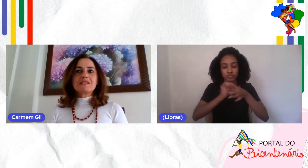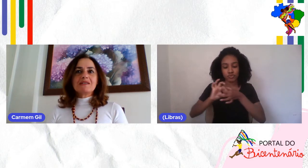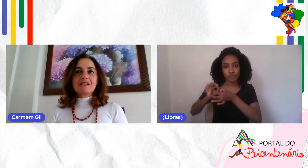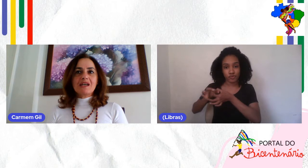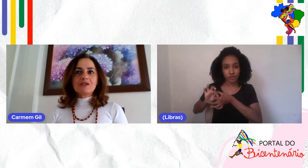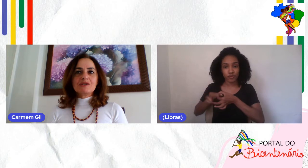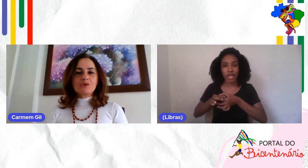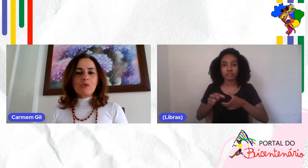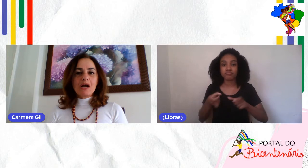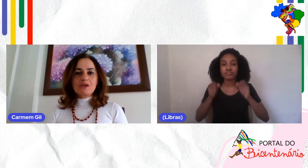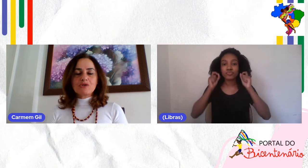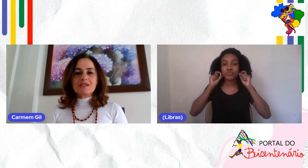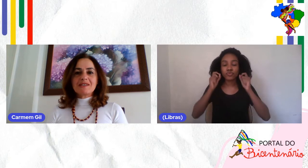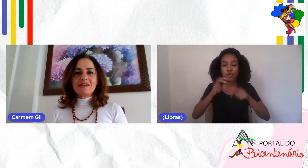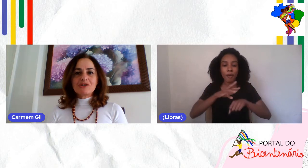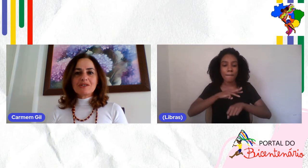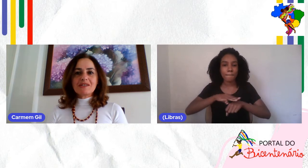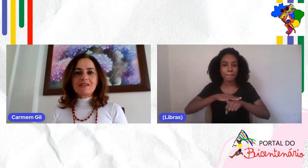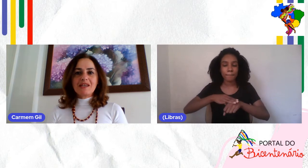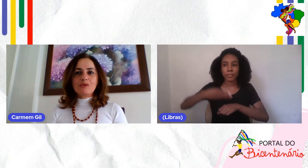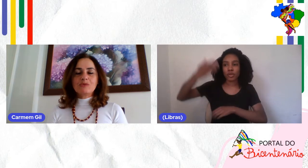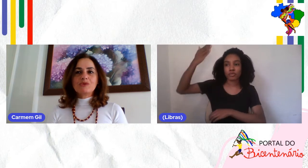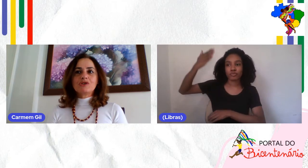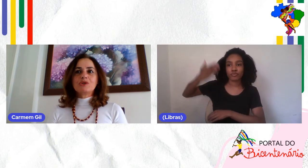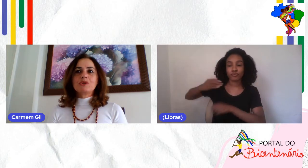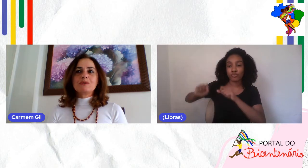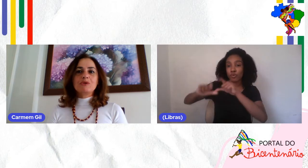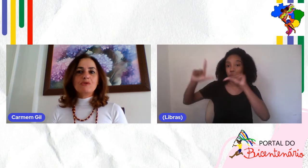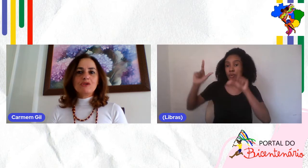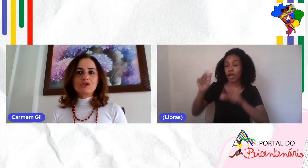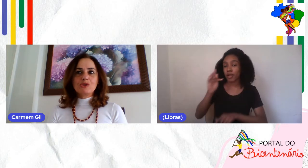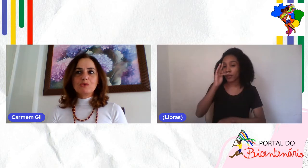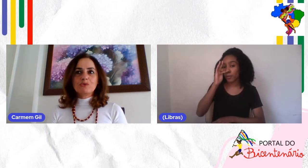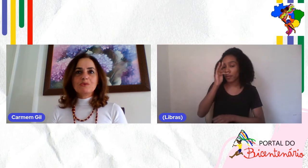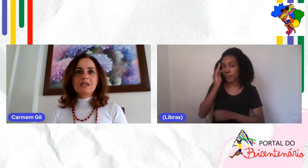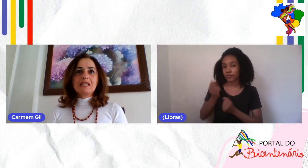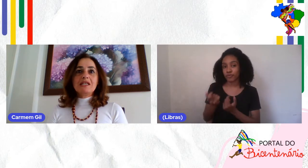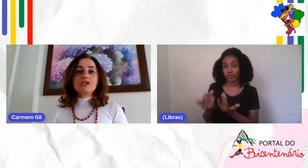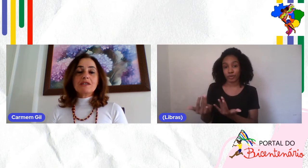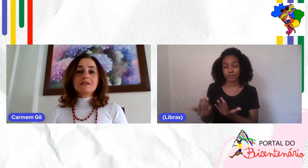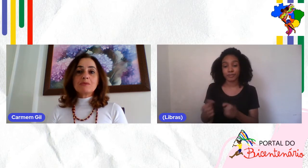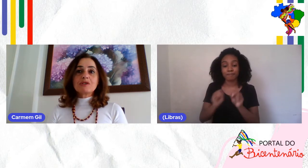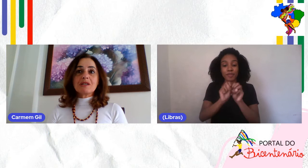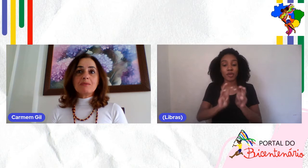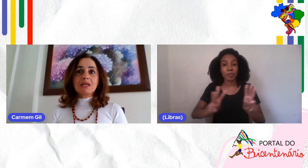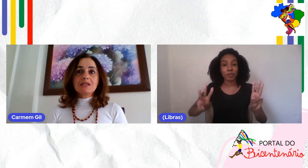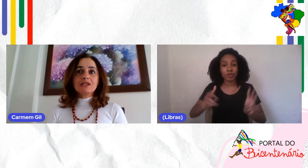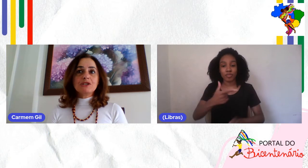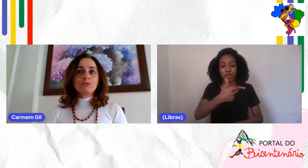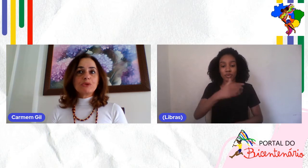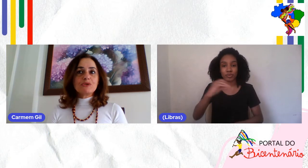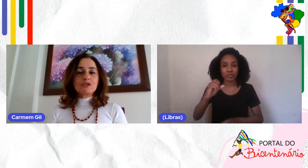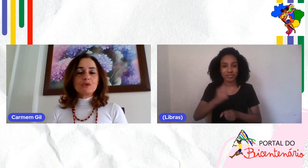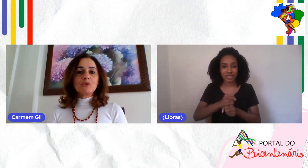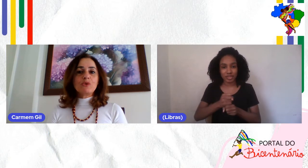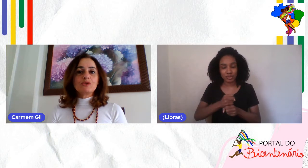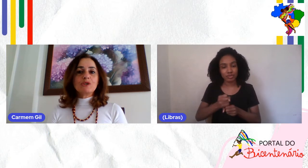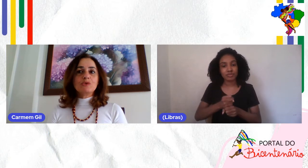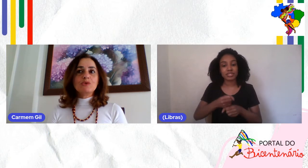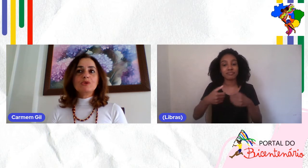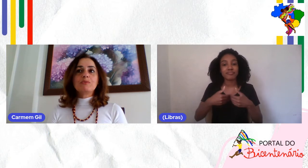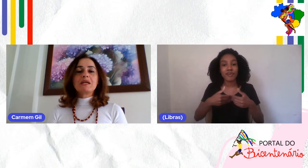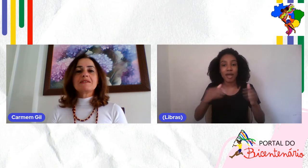portal do Bicentenário entra no ar no dia 7 de setembro de 2021 e já estamos trabalhando e